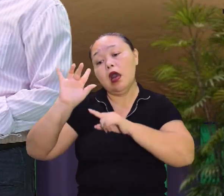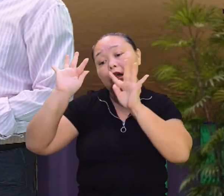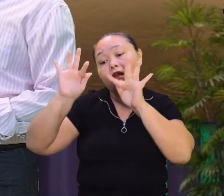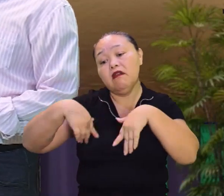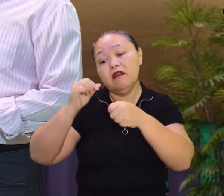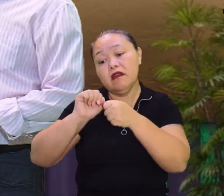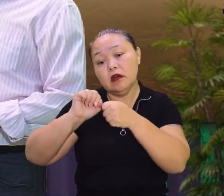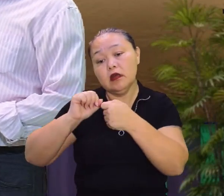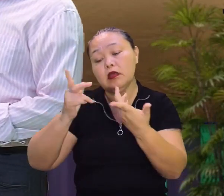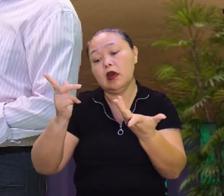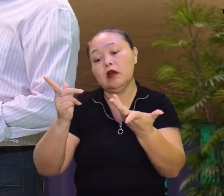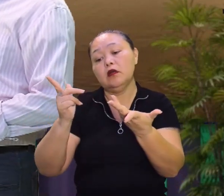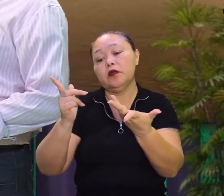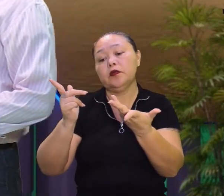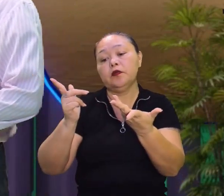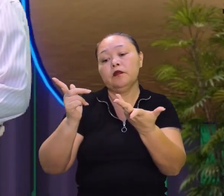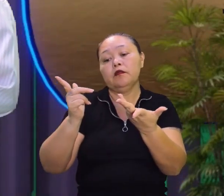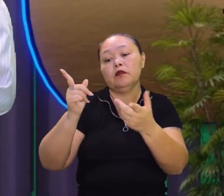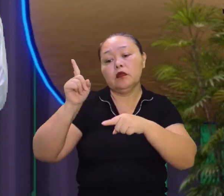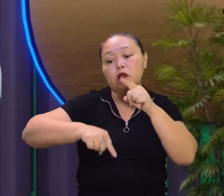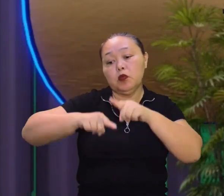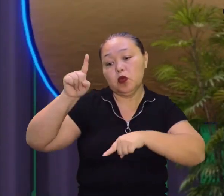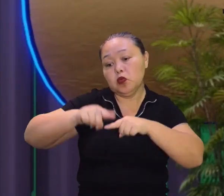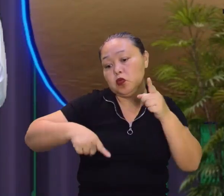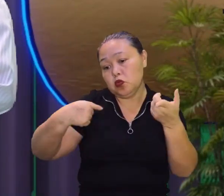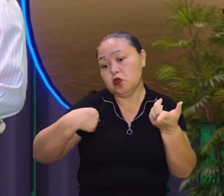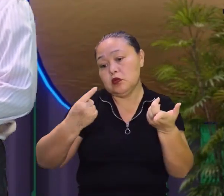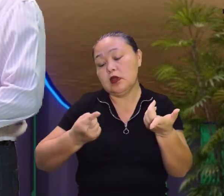maior. Vamos dar um exemplo. Por exemplo, um operário